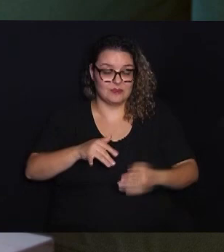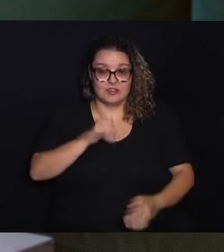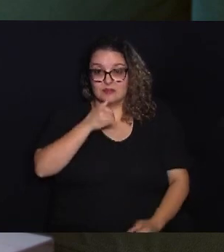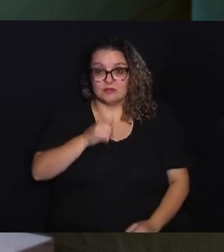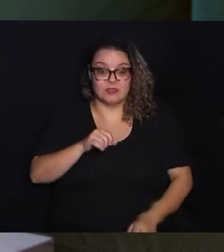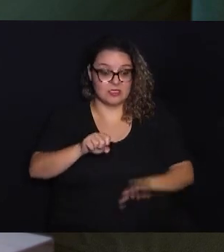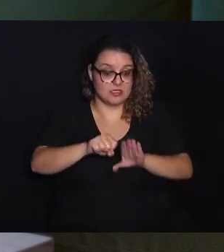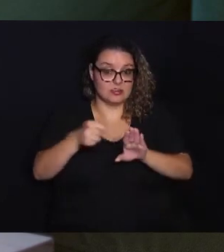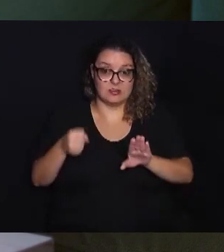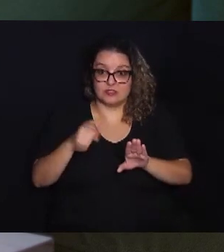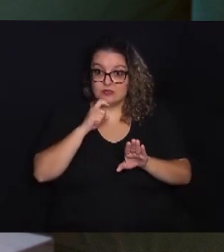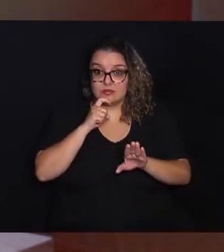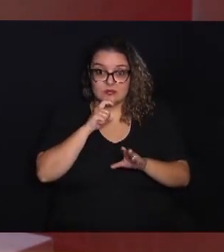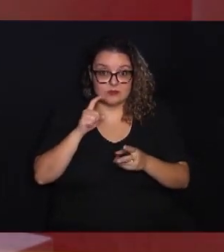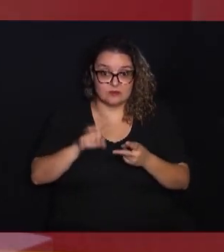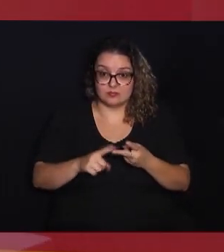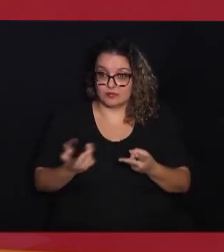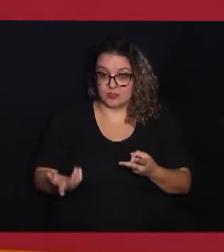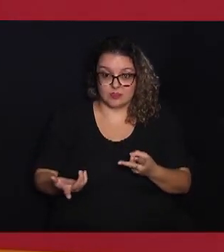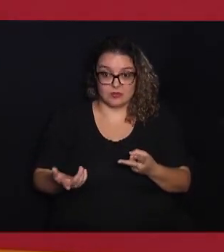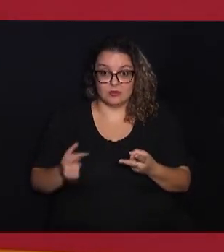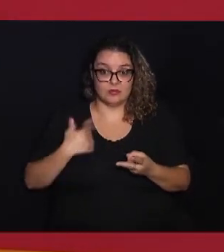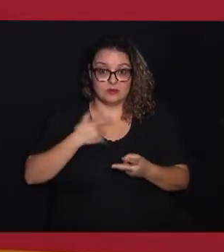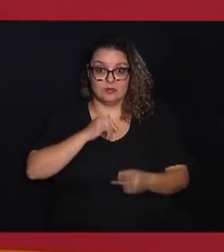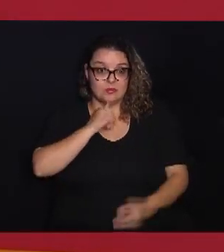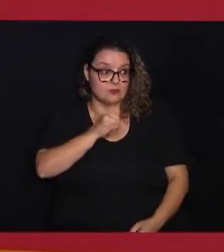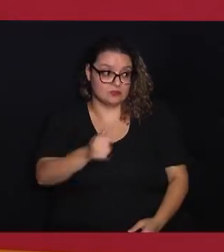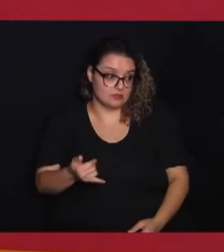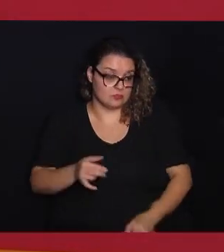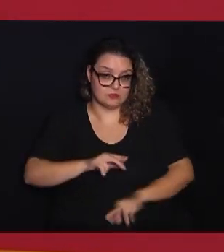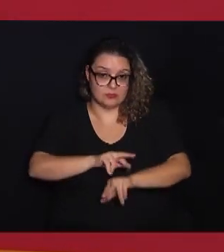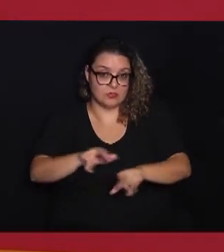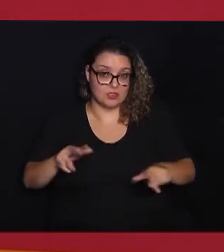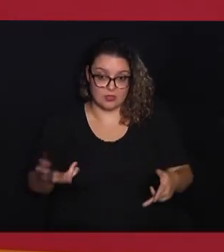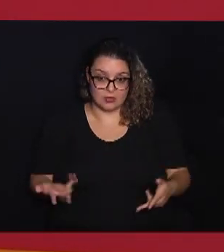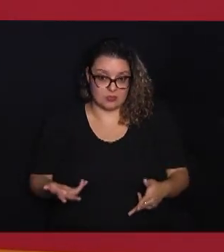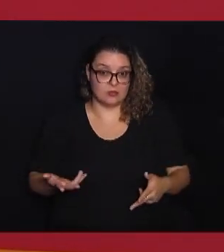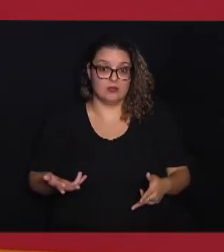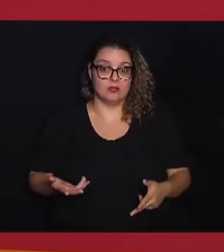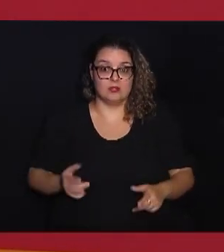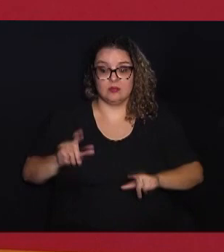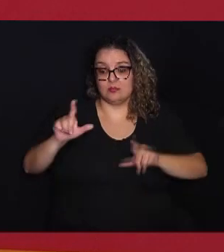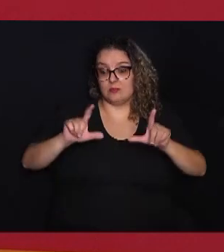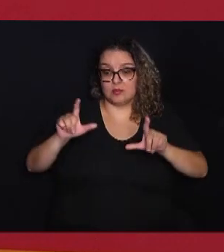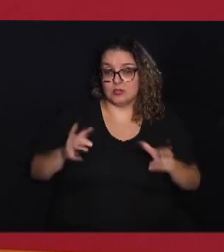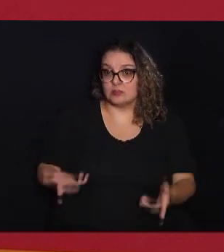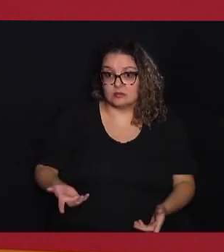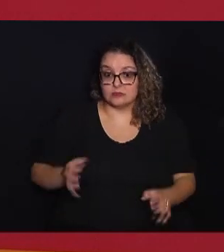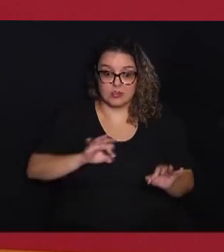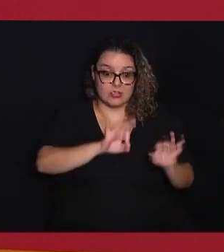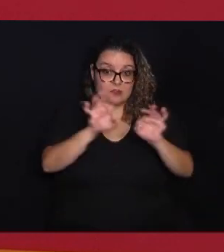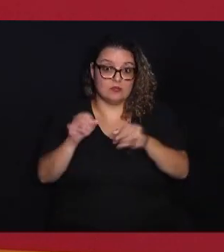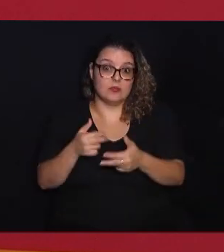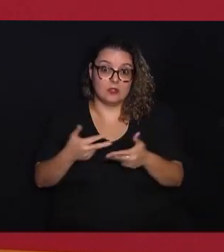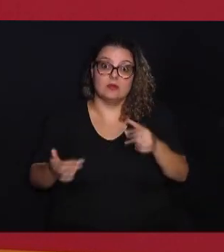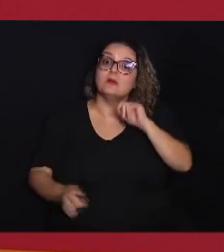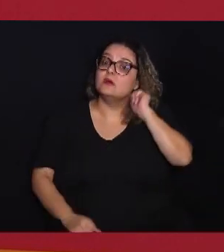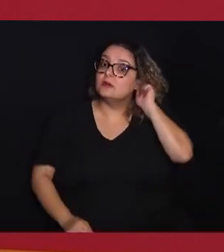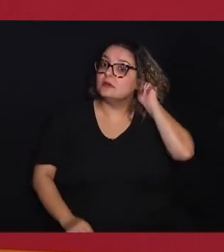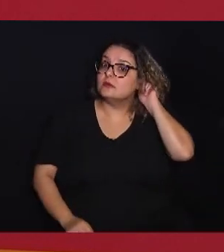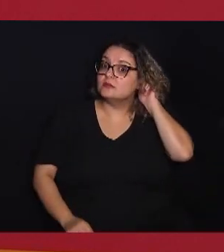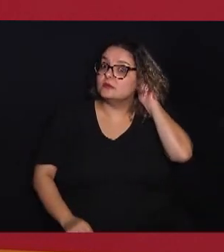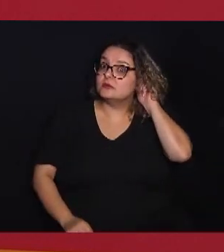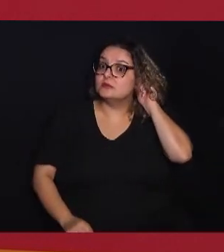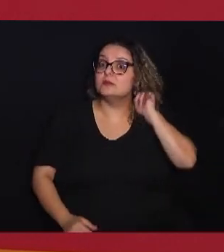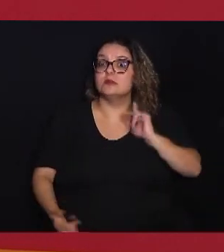elétrica na geladeira, consome energia elétrica nos nossos eletroeletrônicos em casa, para assistir uma televisão, que são coisas que, ou